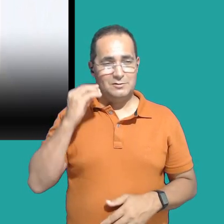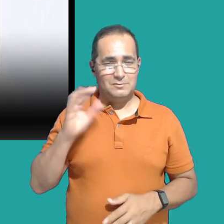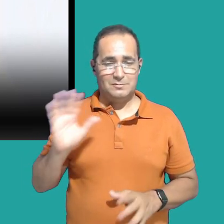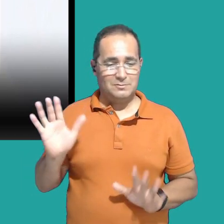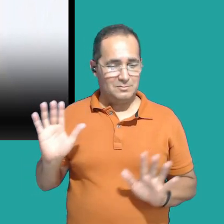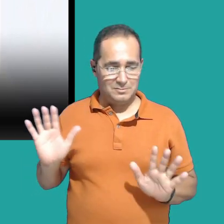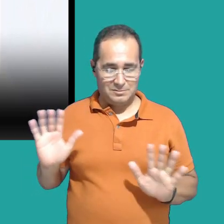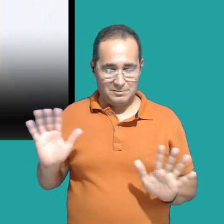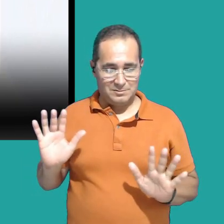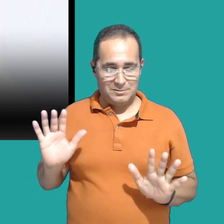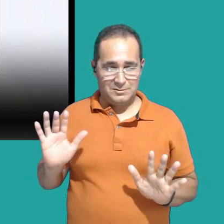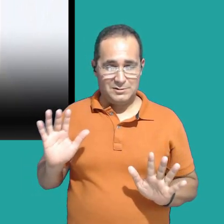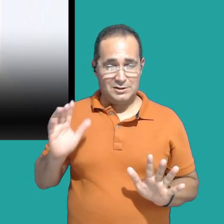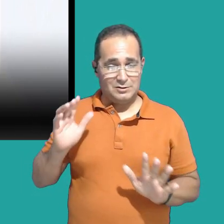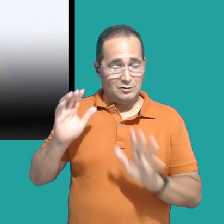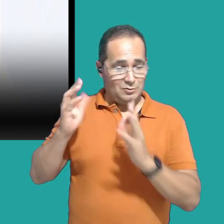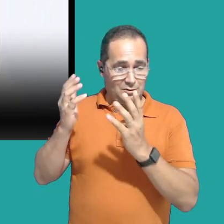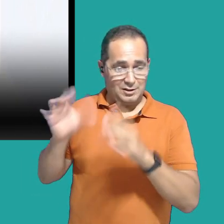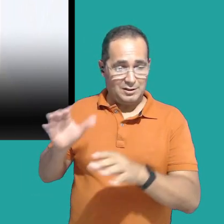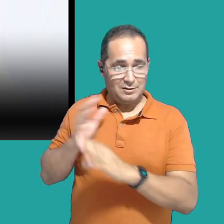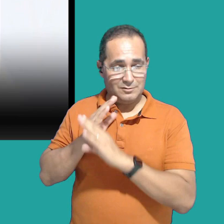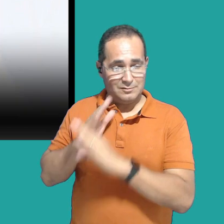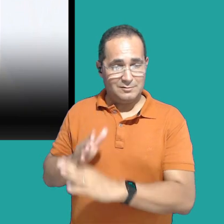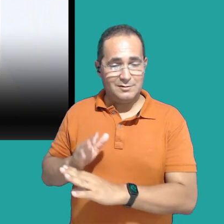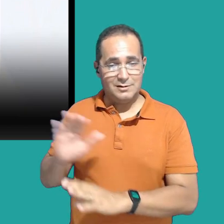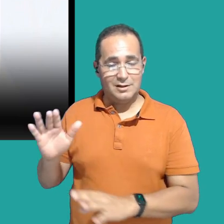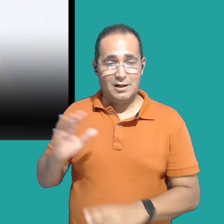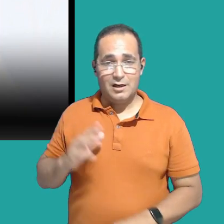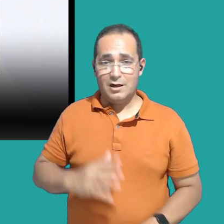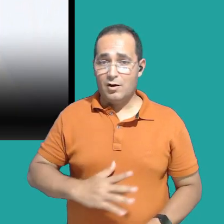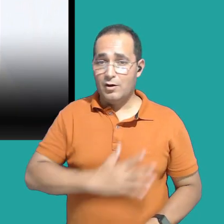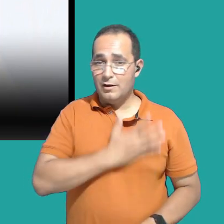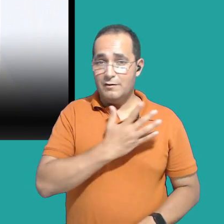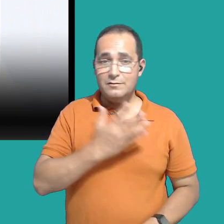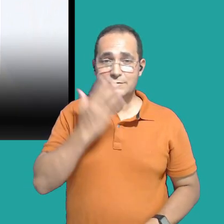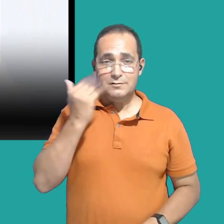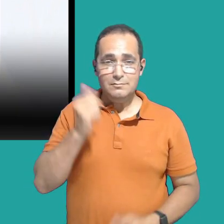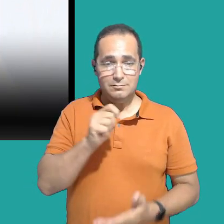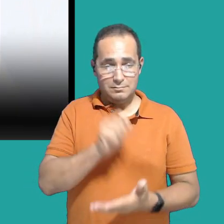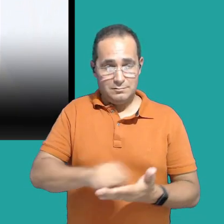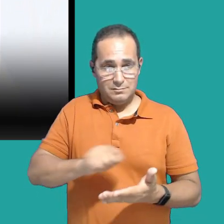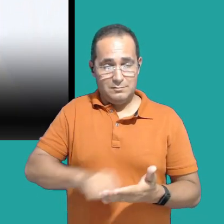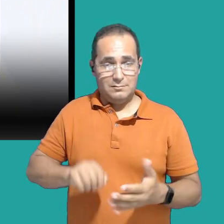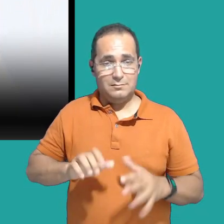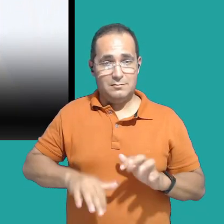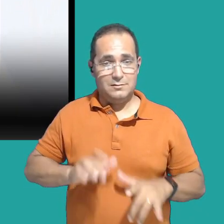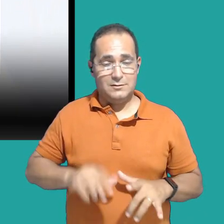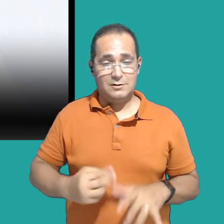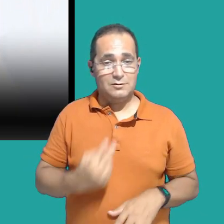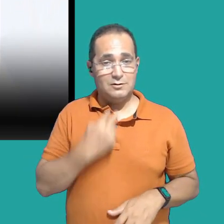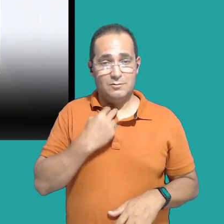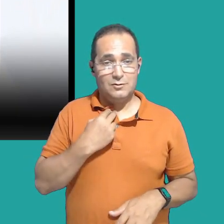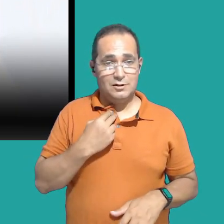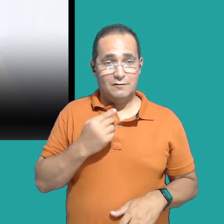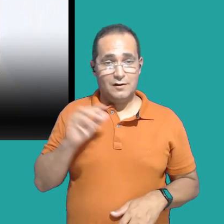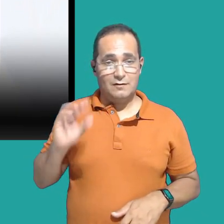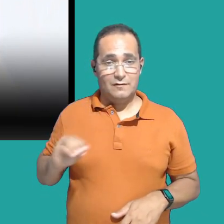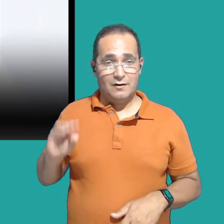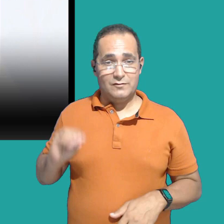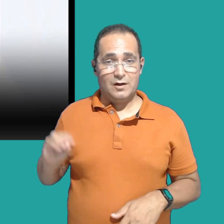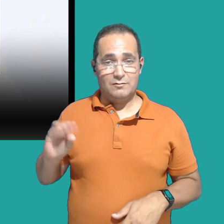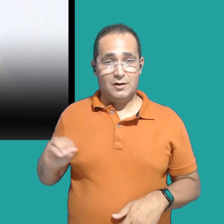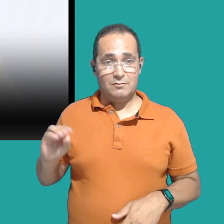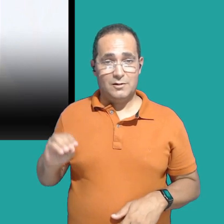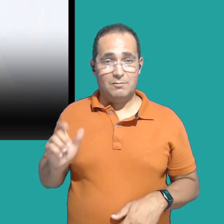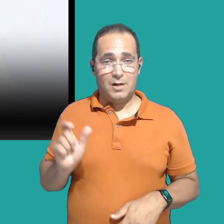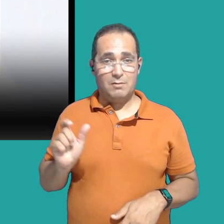foi uma experiência que eu pensei, meu Deus, eu jamais quero reviver isso, porque é horrível você saber escrever e você não poder,